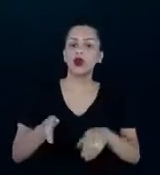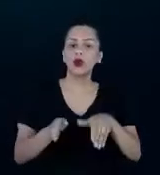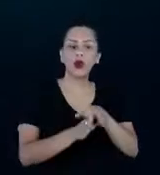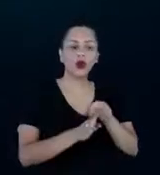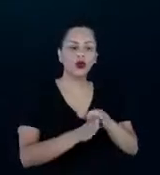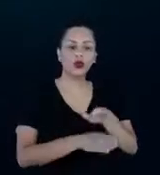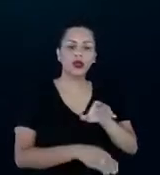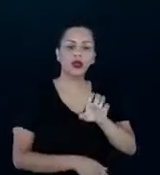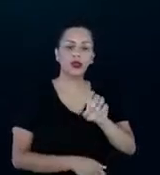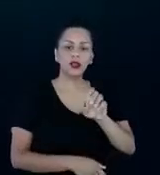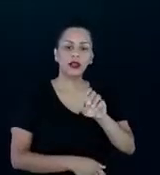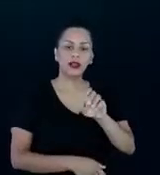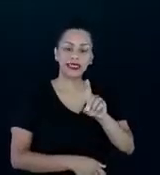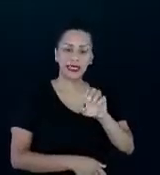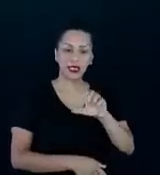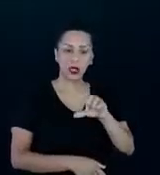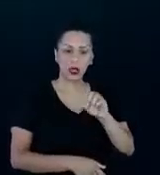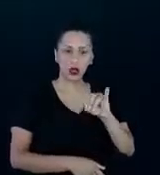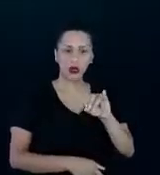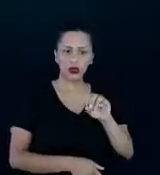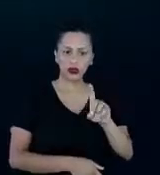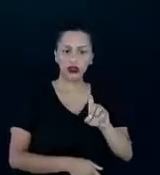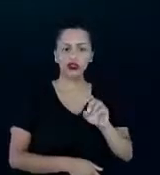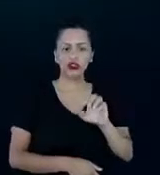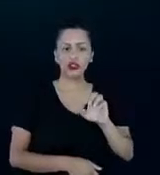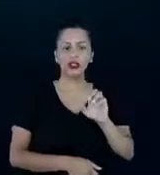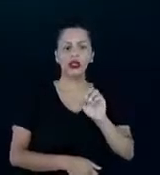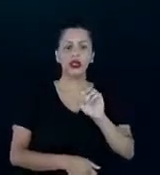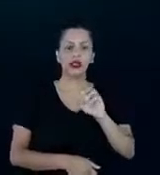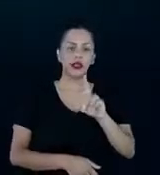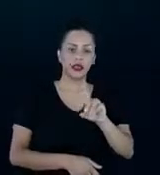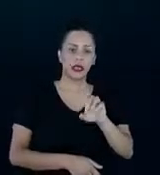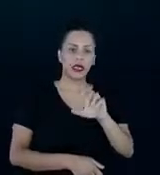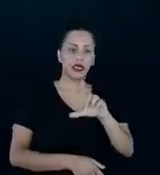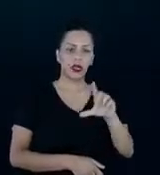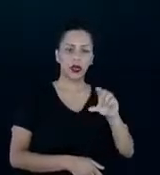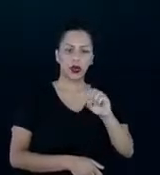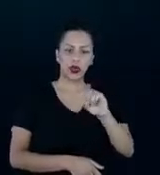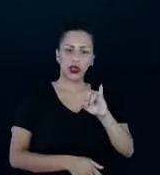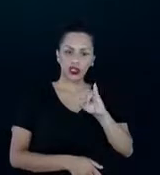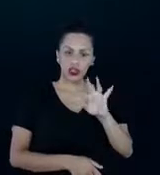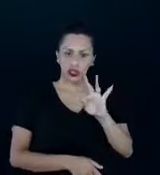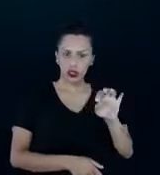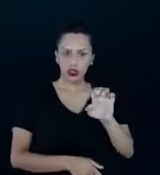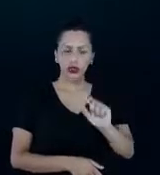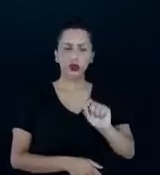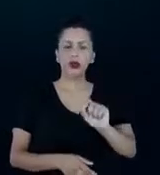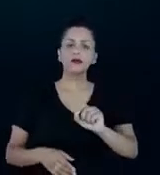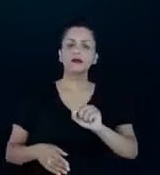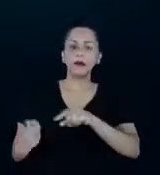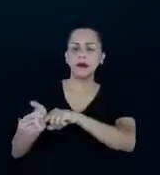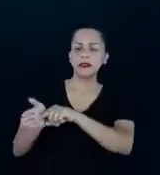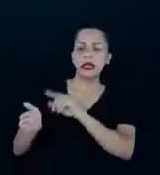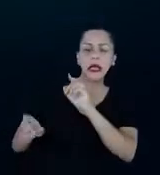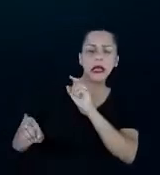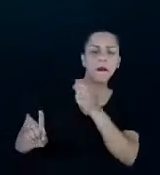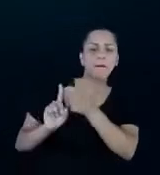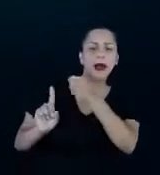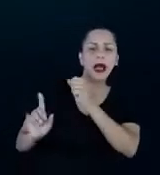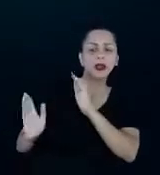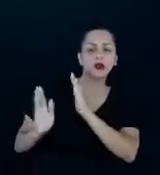todos conhecem, para fazer um estudo sobre o impacto socioeconômico dos ICTs privados. Foi feito